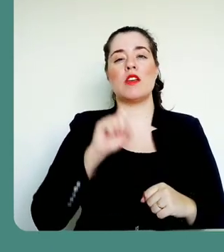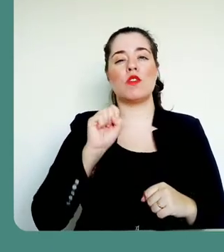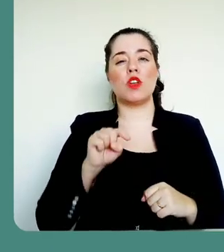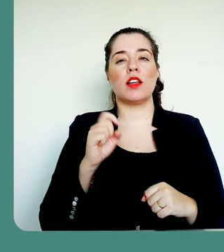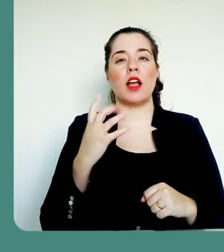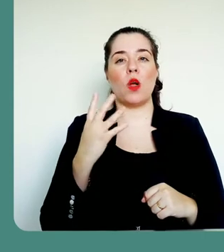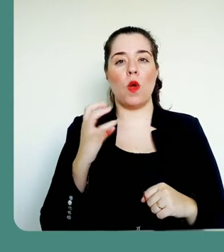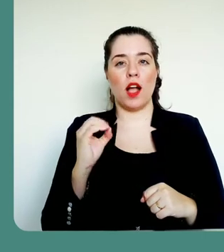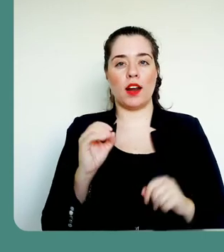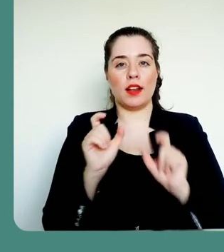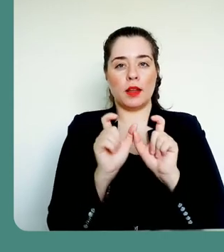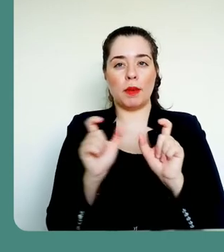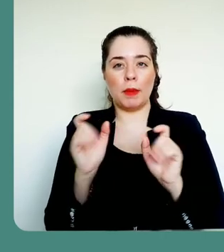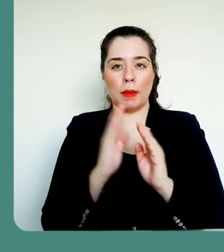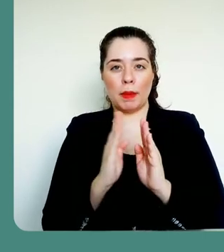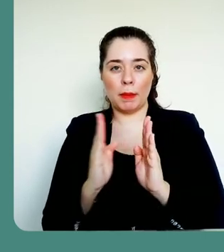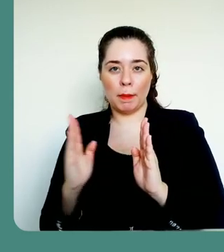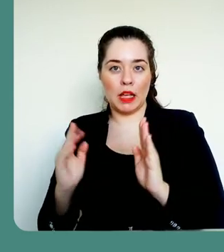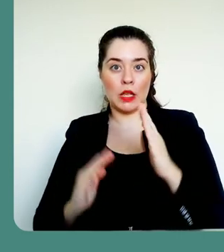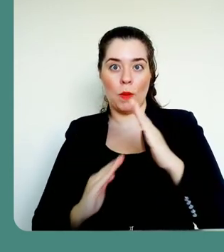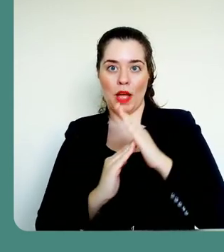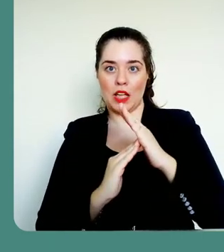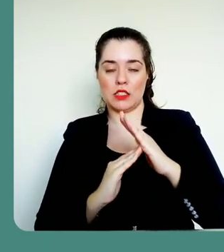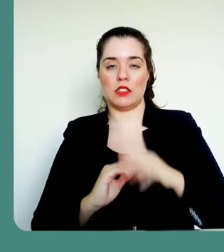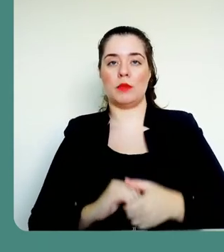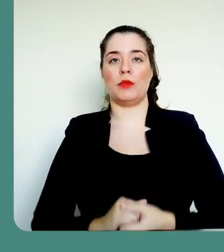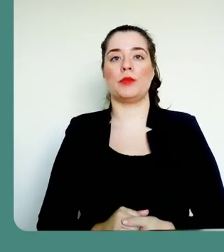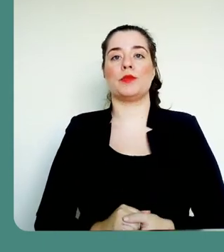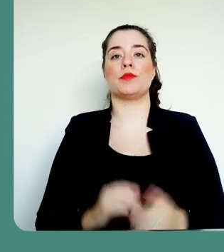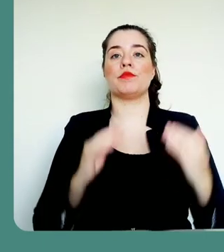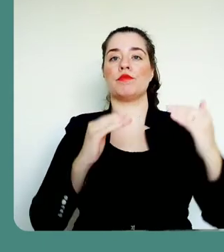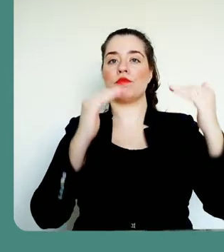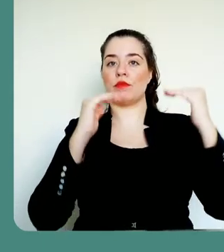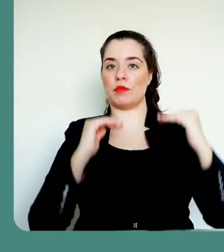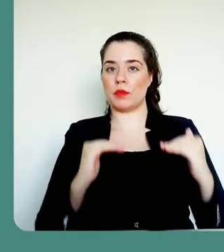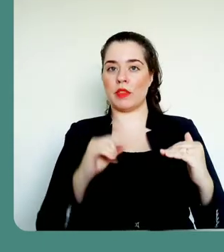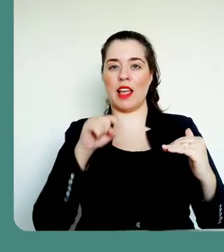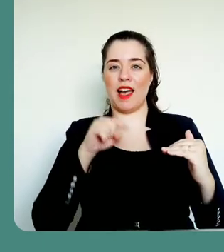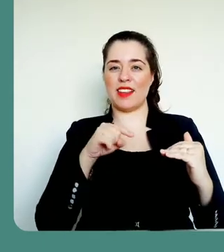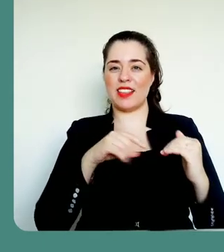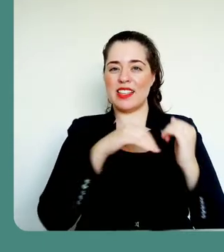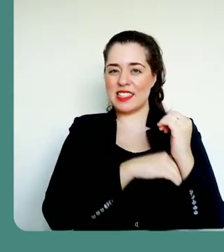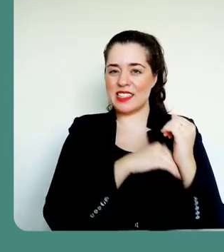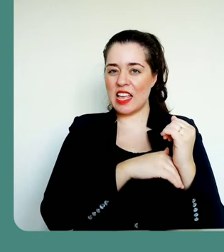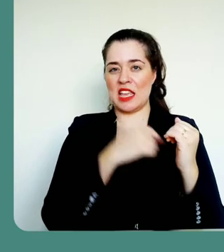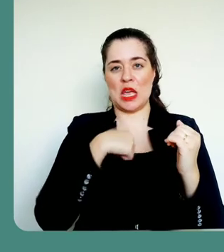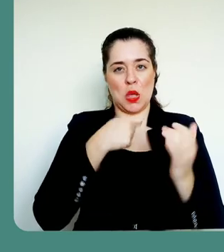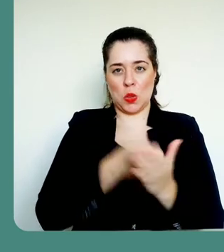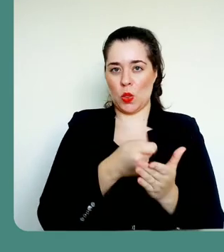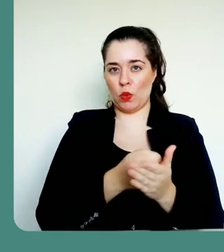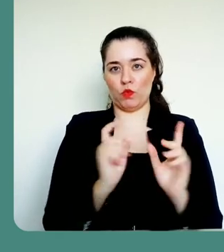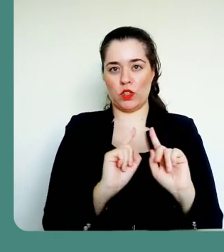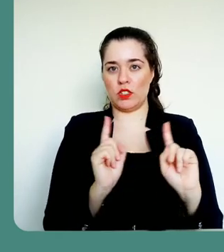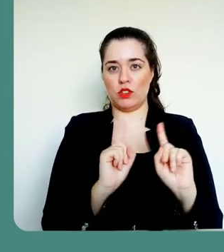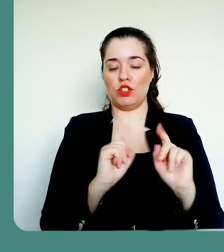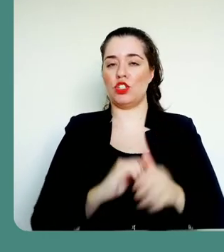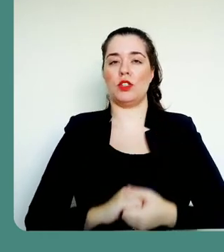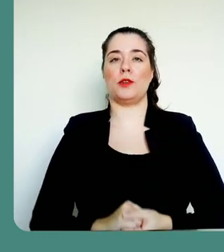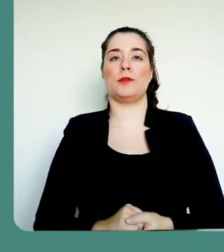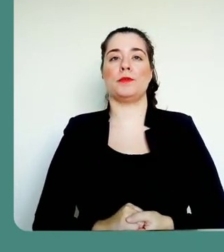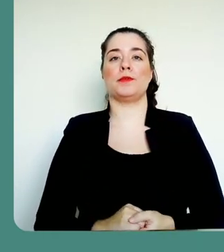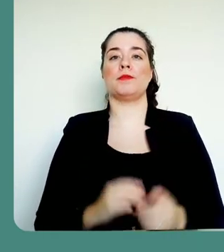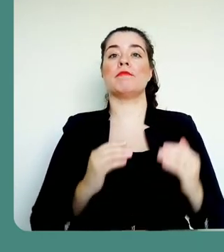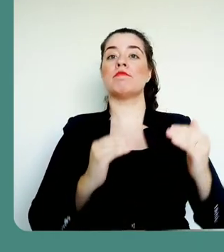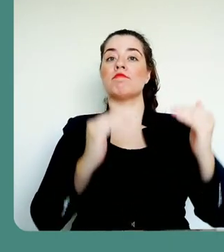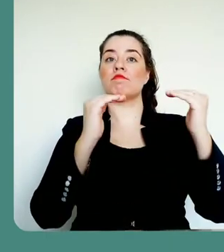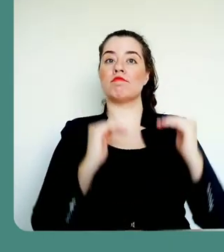admitir, eu vou colocar aqui 40 caracteres, que é o máximo. Eu não vou exigir que os alunos entrem com uma senha para acessar